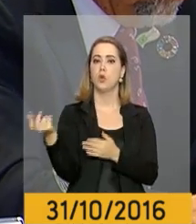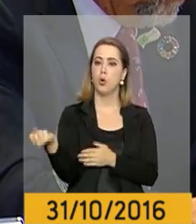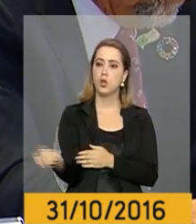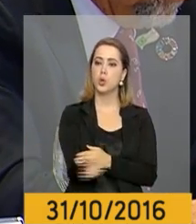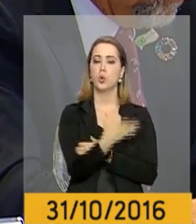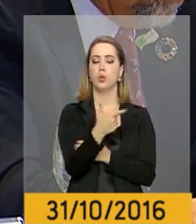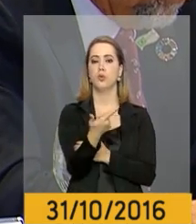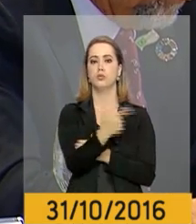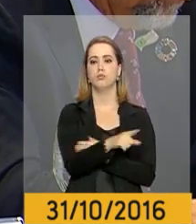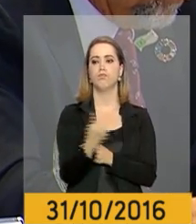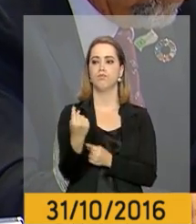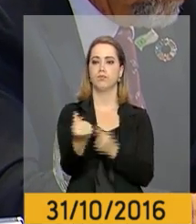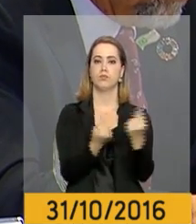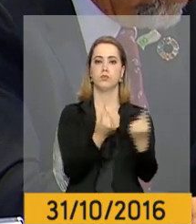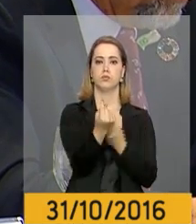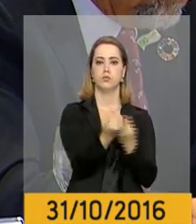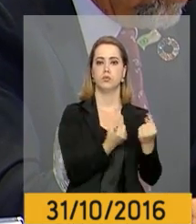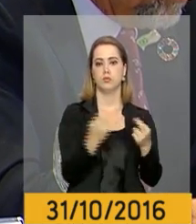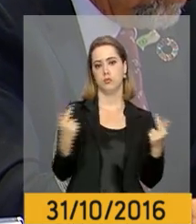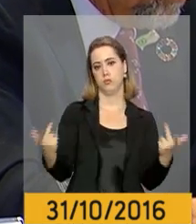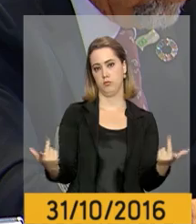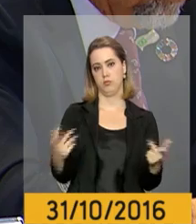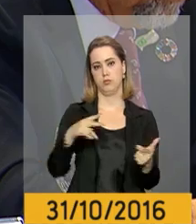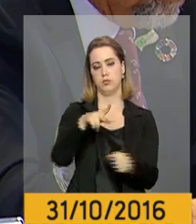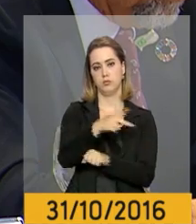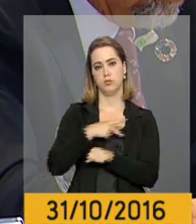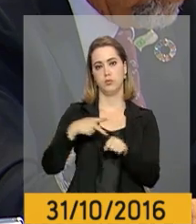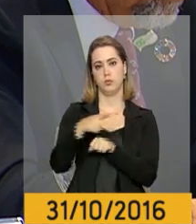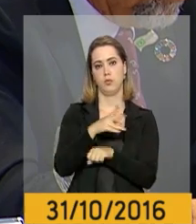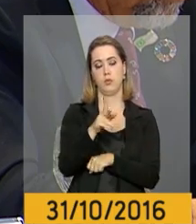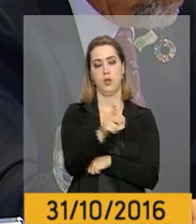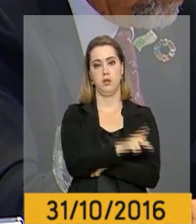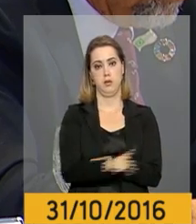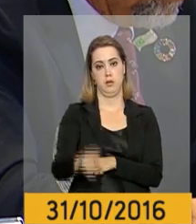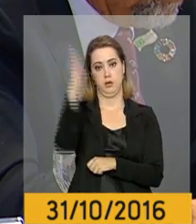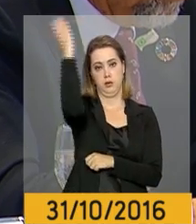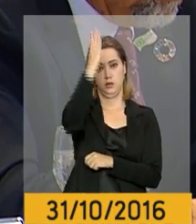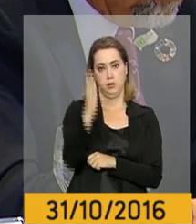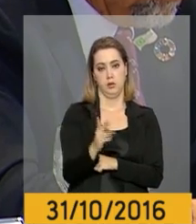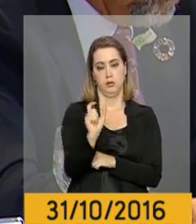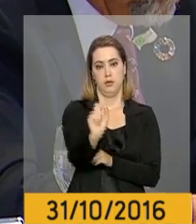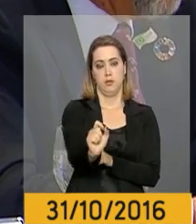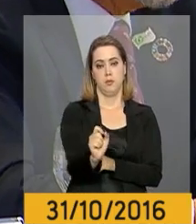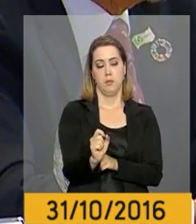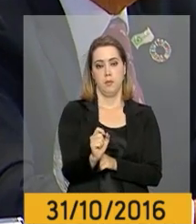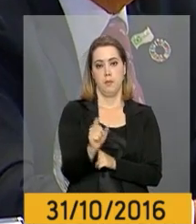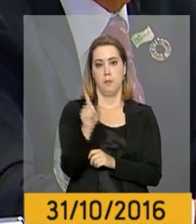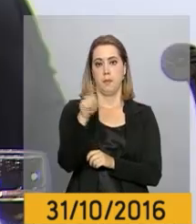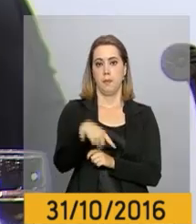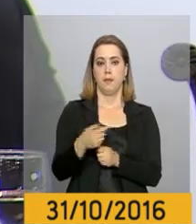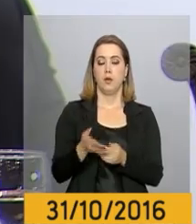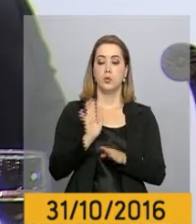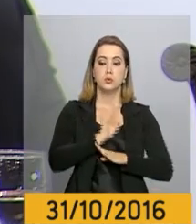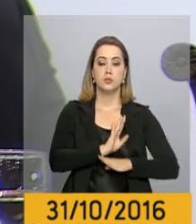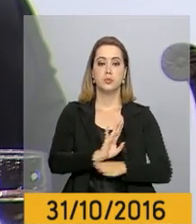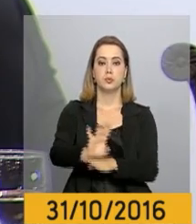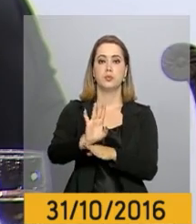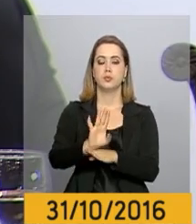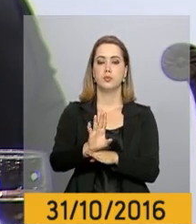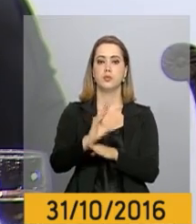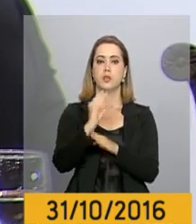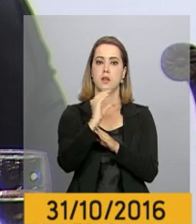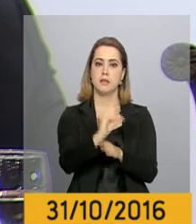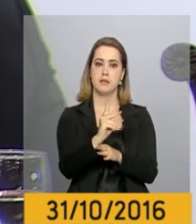eh países o propósito da presidência brasileira em síntese é o de contribuir para uma